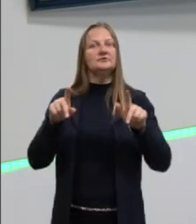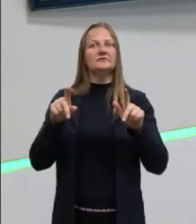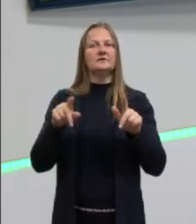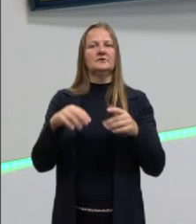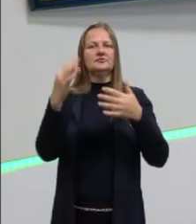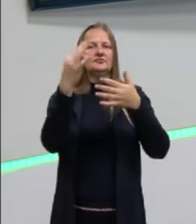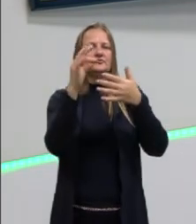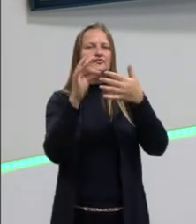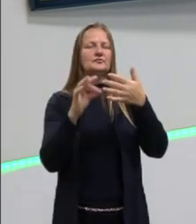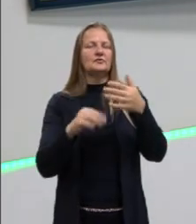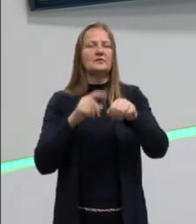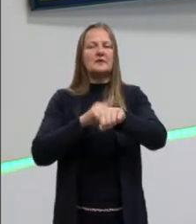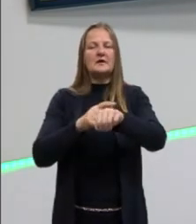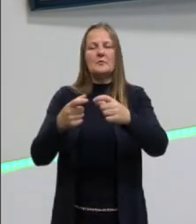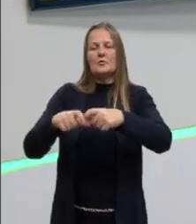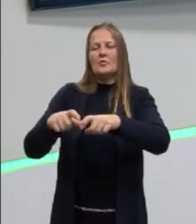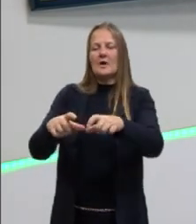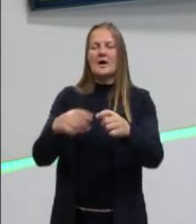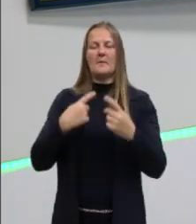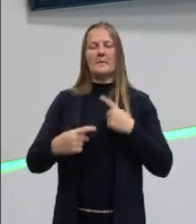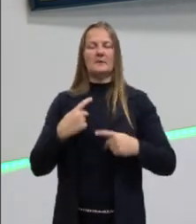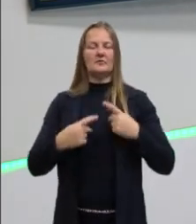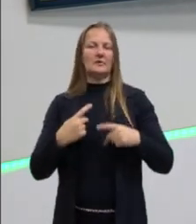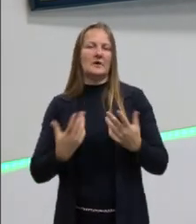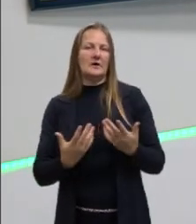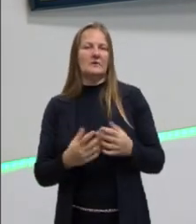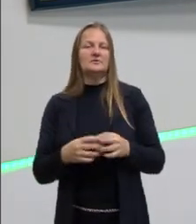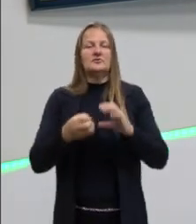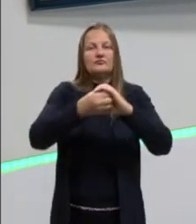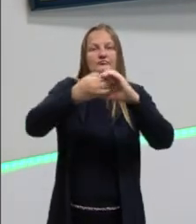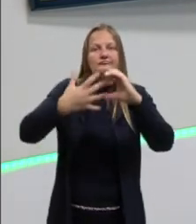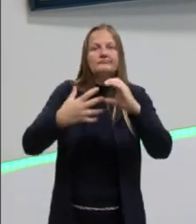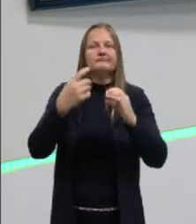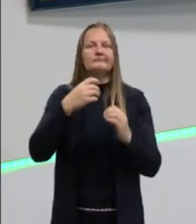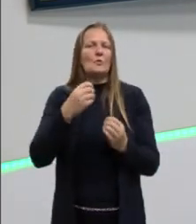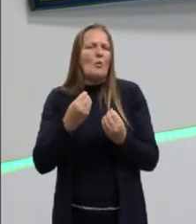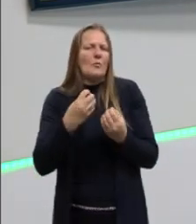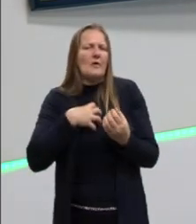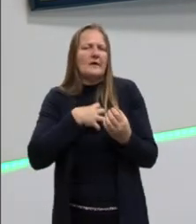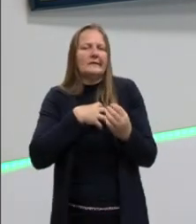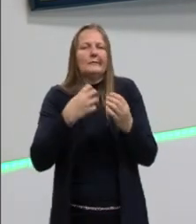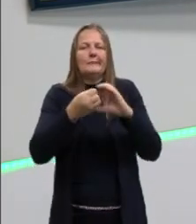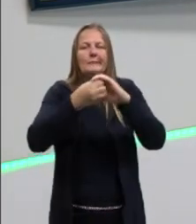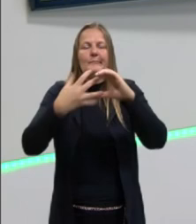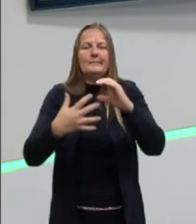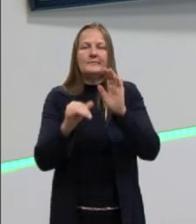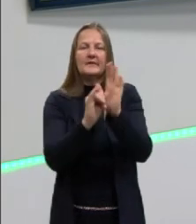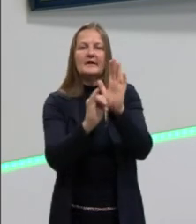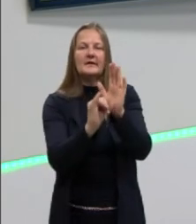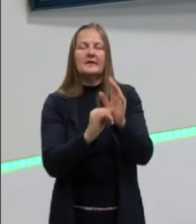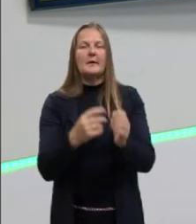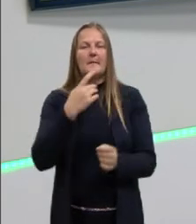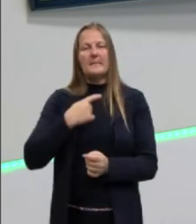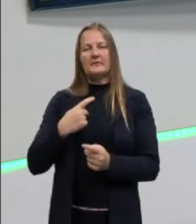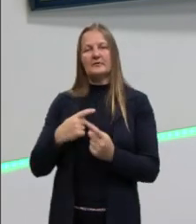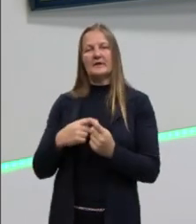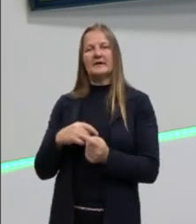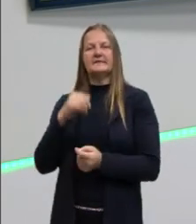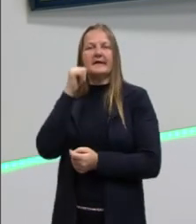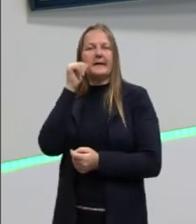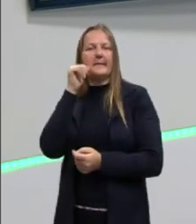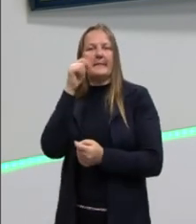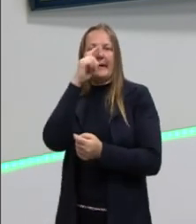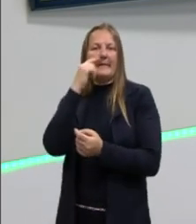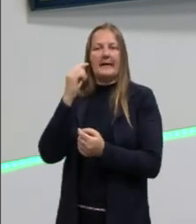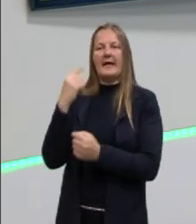o detalhamento do tempo espaço dos personagens tem a característica de personagem lá no texto narrativo a personagem é